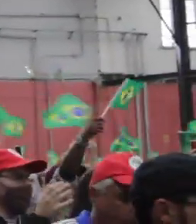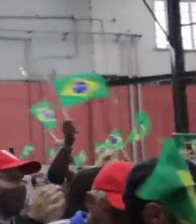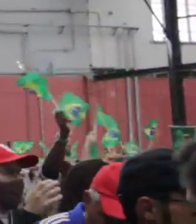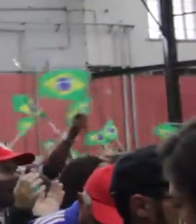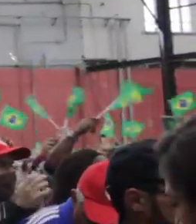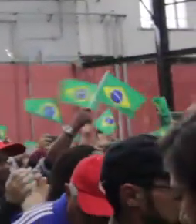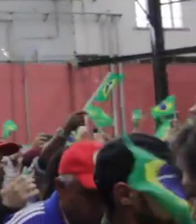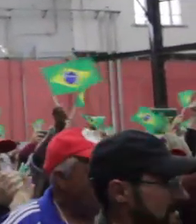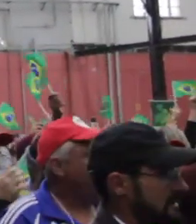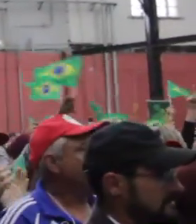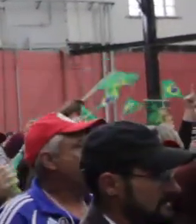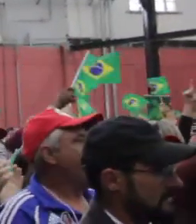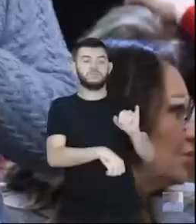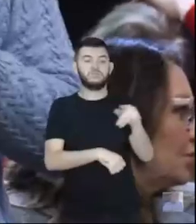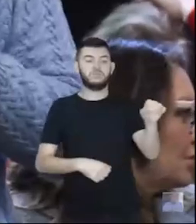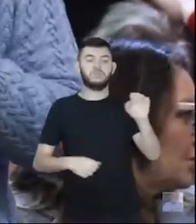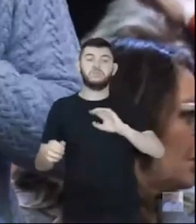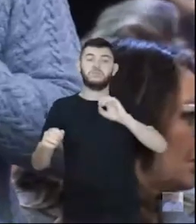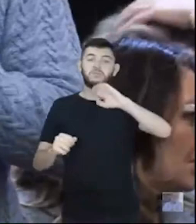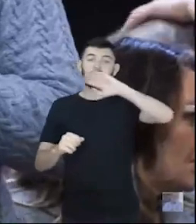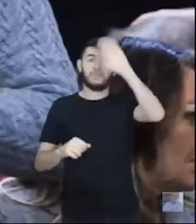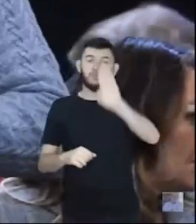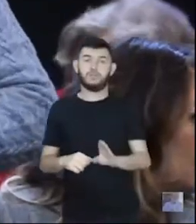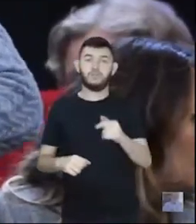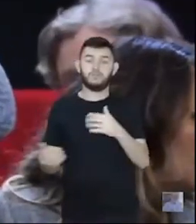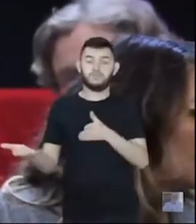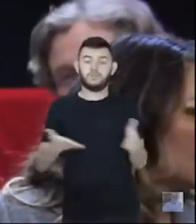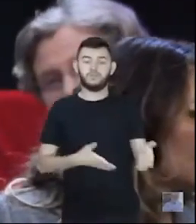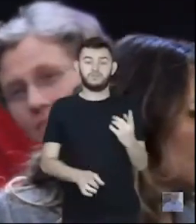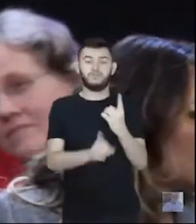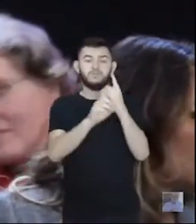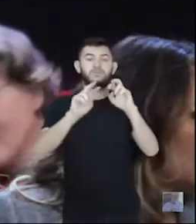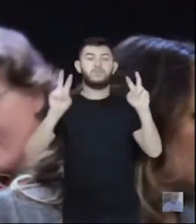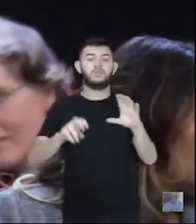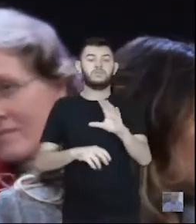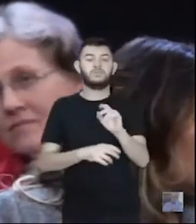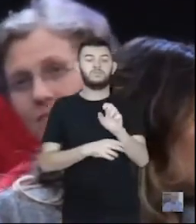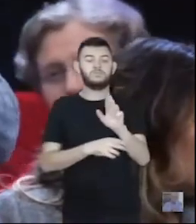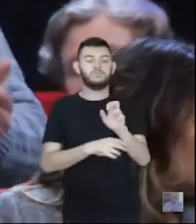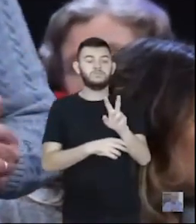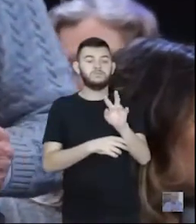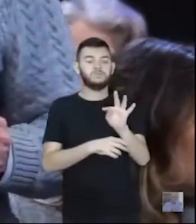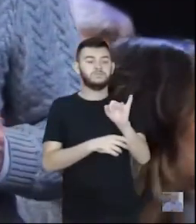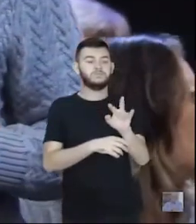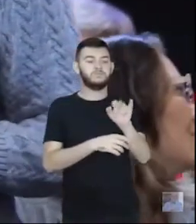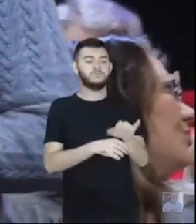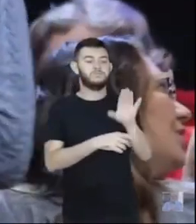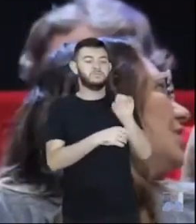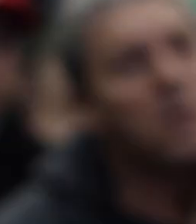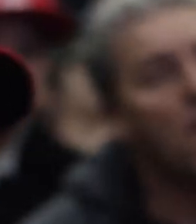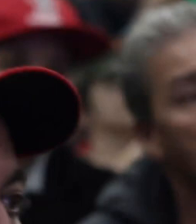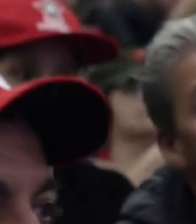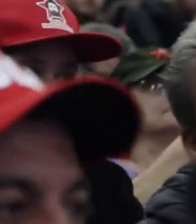Silva. Então, quando eu participo de um encontro sobre cooperativismo, sobre economia solidária, sobre economia criativa,